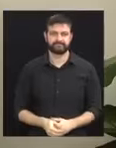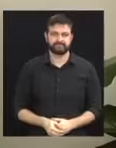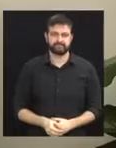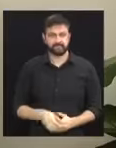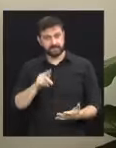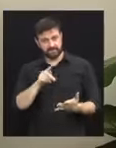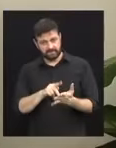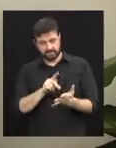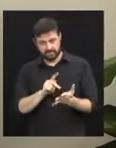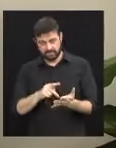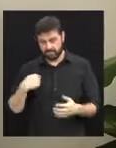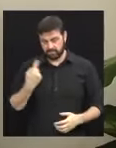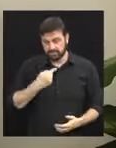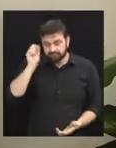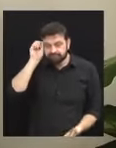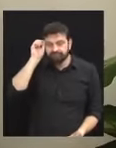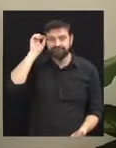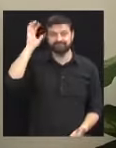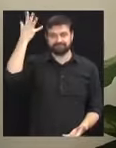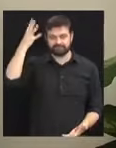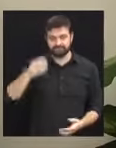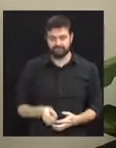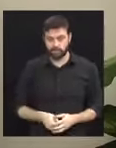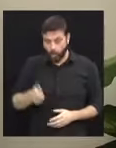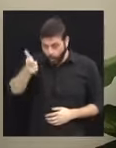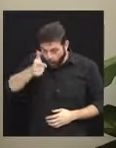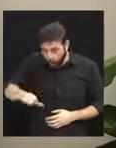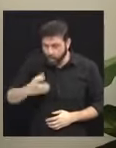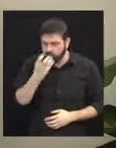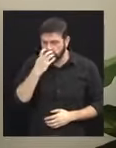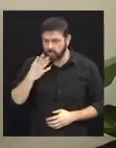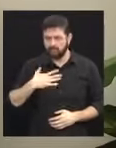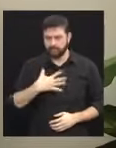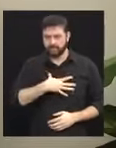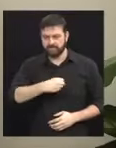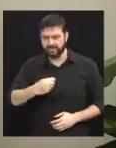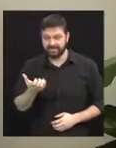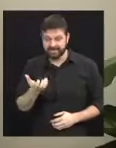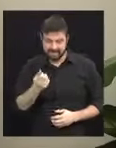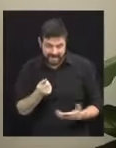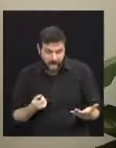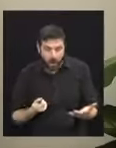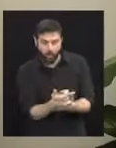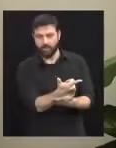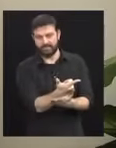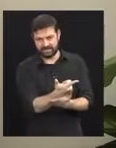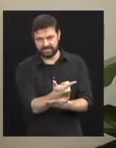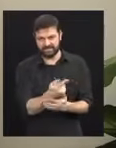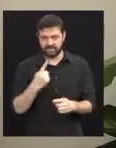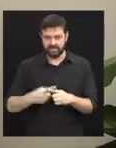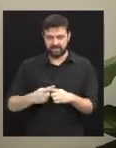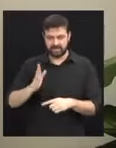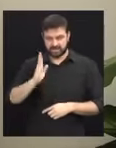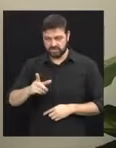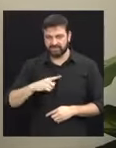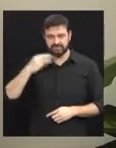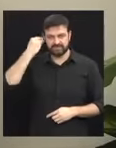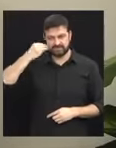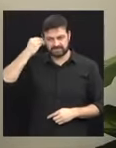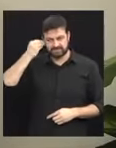na verdade, quando a gente decidiu adquirir mais um animal, meu filho queria que eu comprasse um animal, porque ele já teve